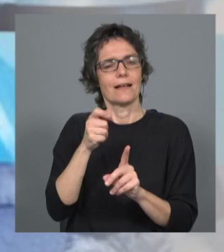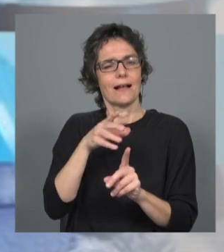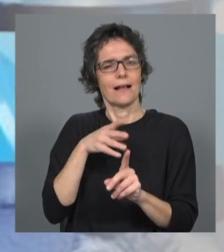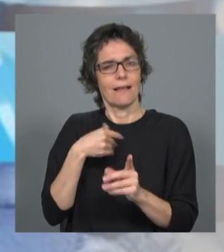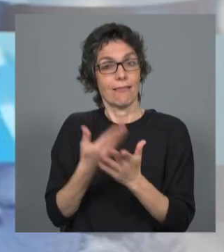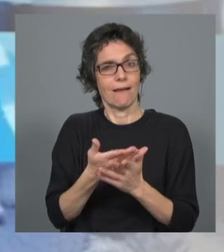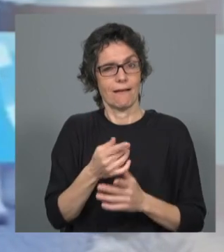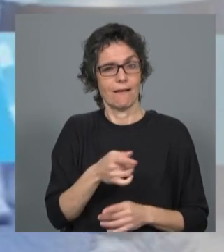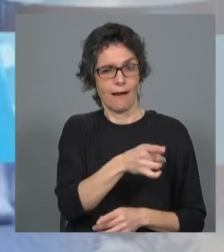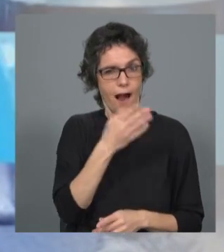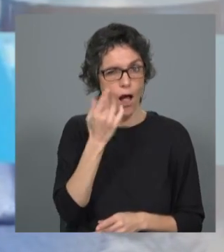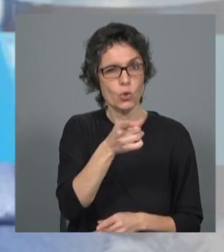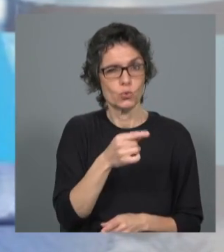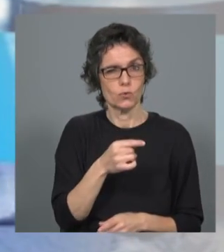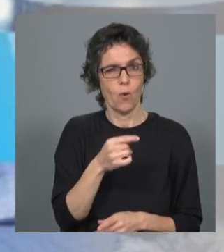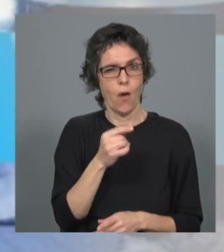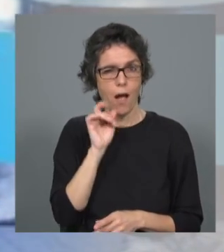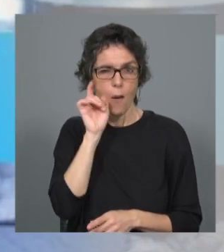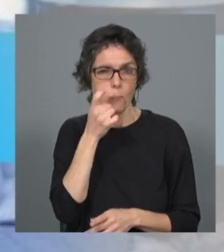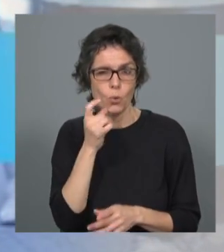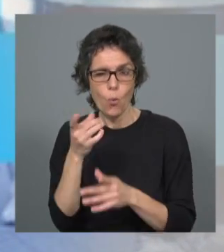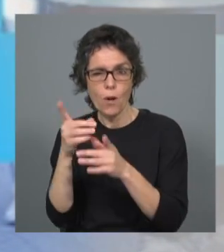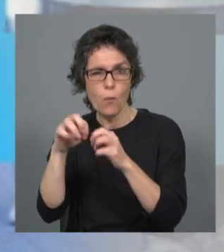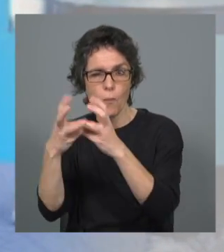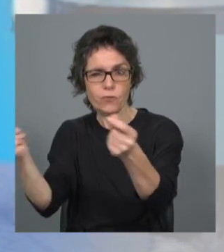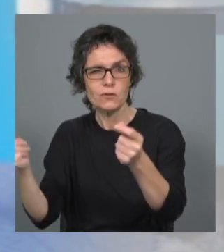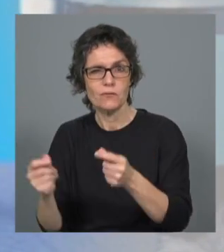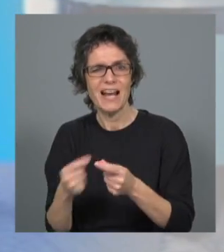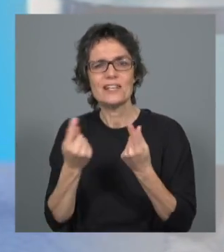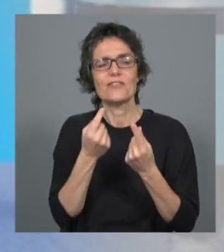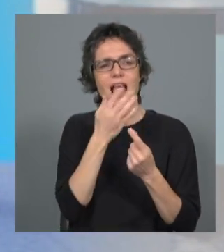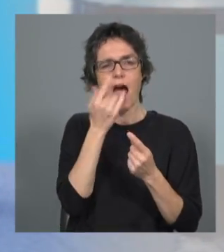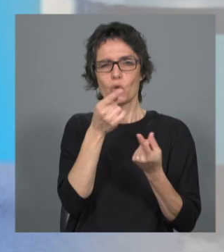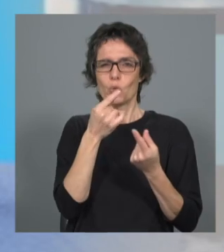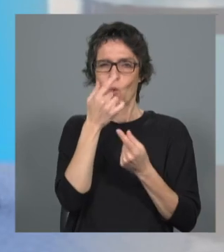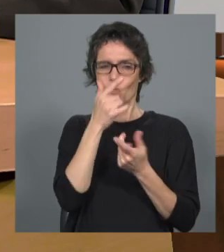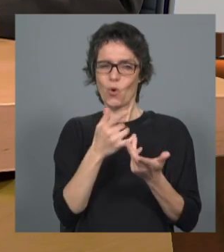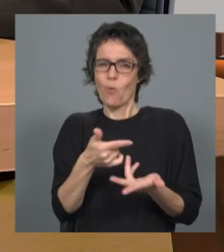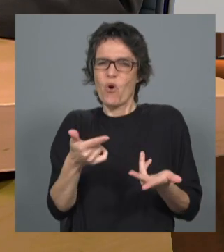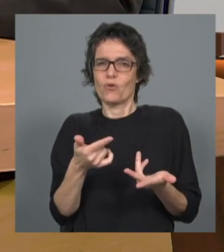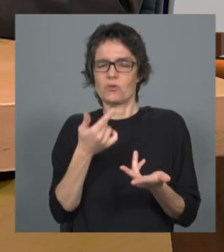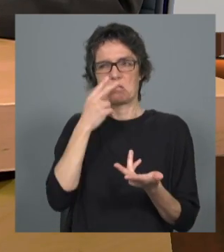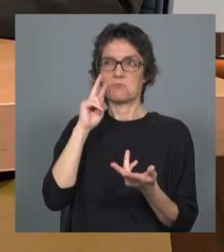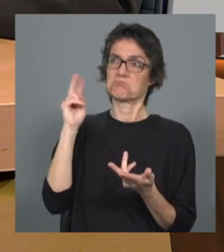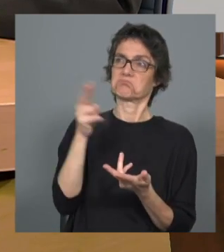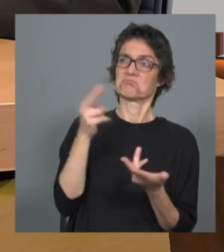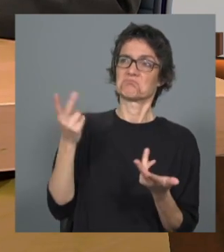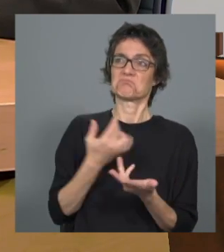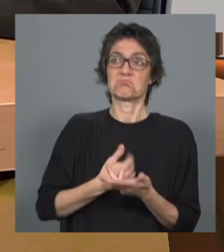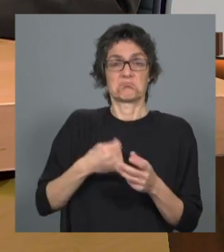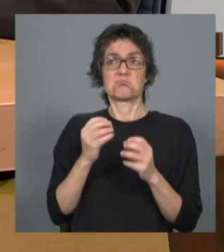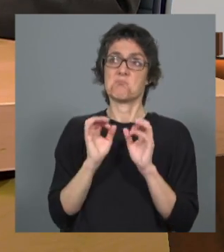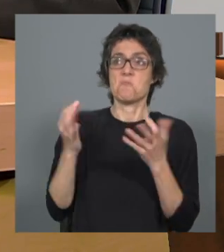a ser críticos. Por vezes estão um bocadinho preguiçosos nesta dimensão de olhar a realidade à volta deles e